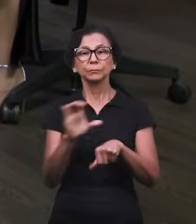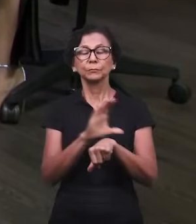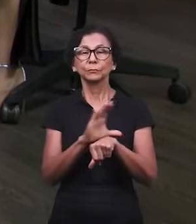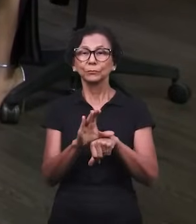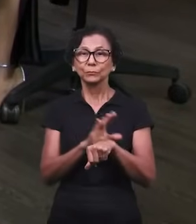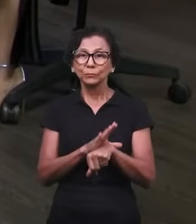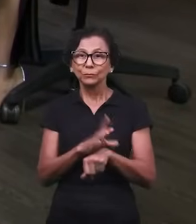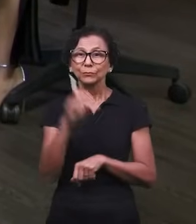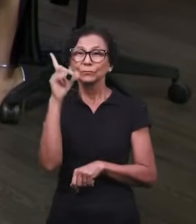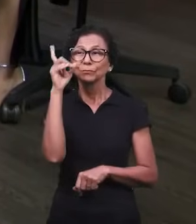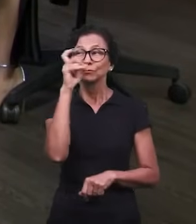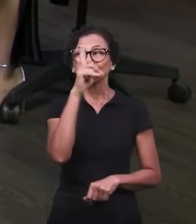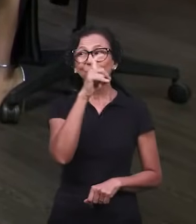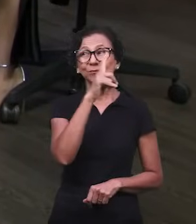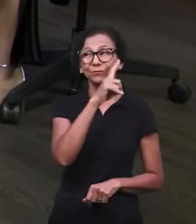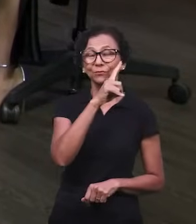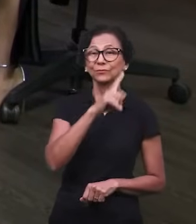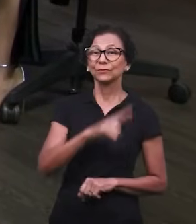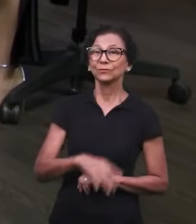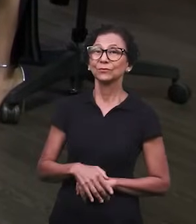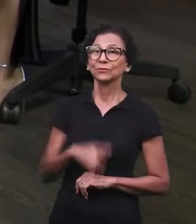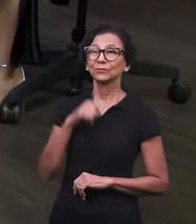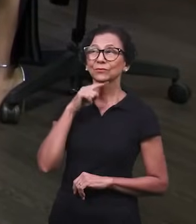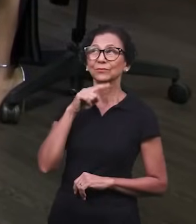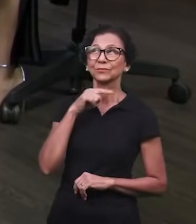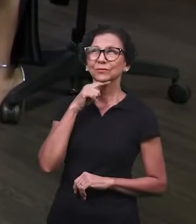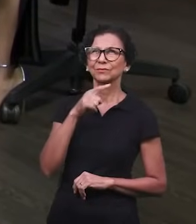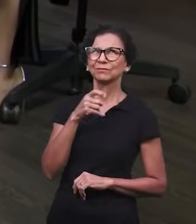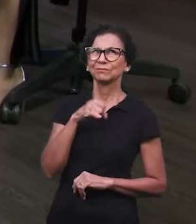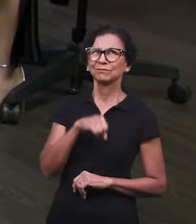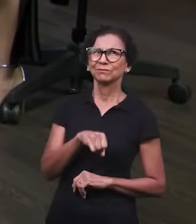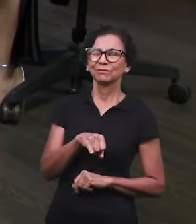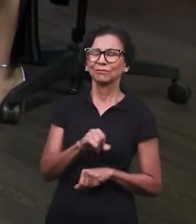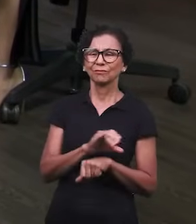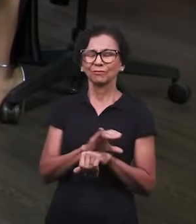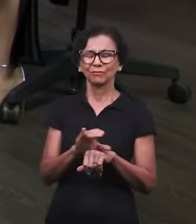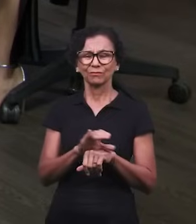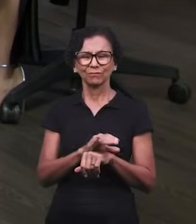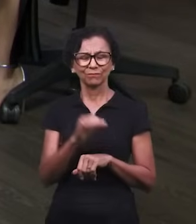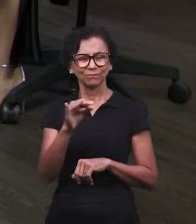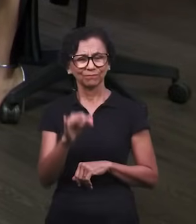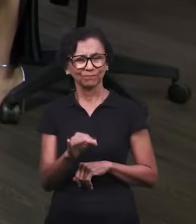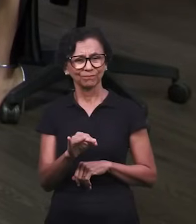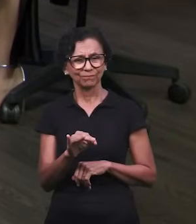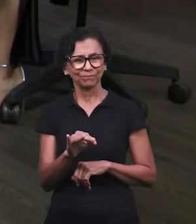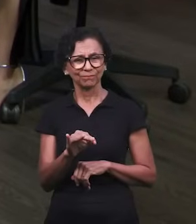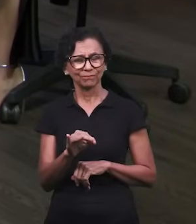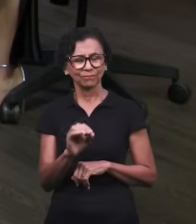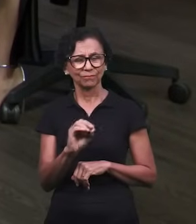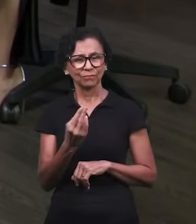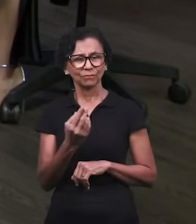algumas dificuldades, dentre elas, a incerteza de se aquele é o caminho que ele deve seguir?